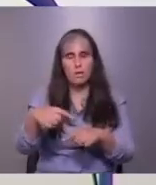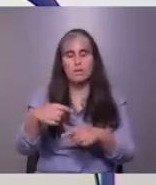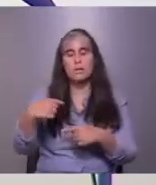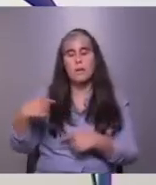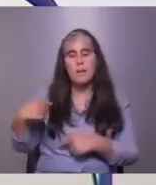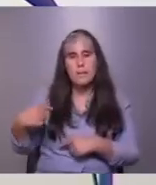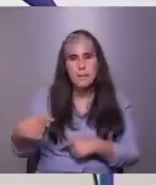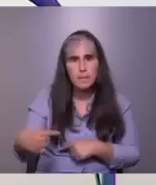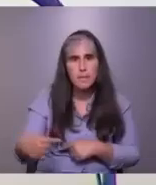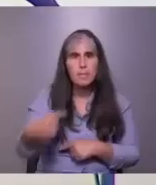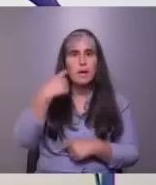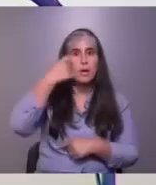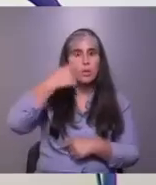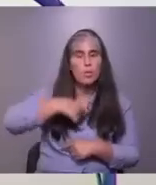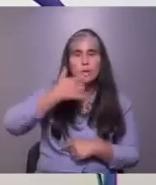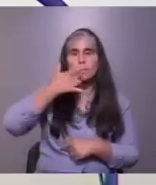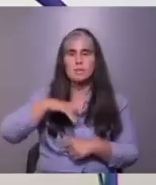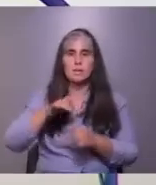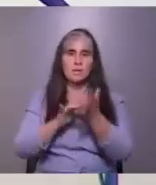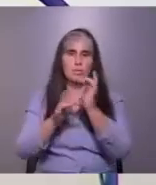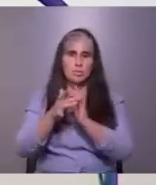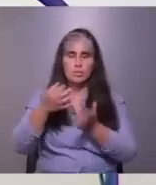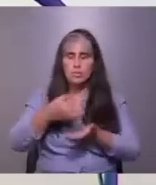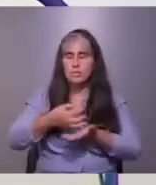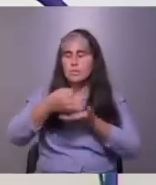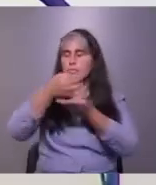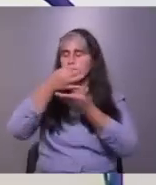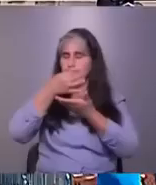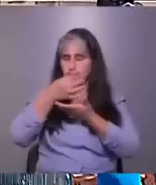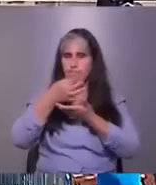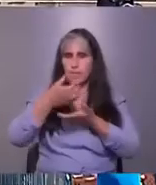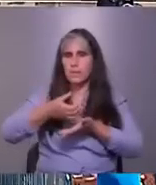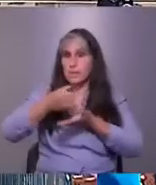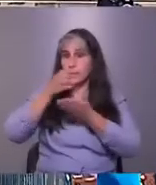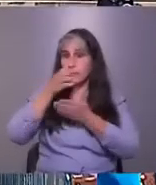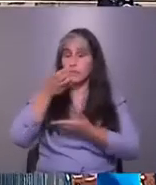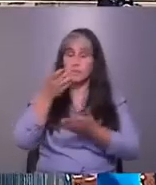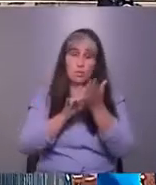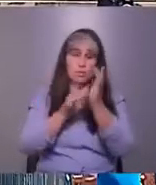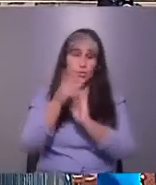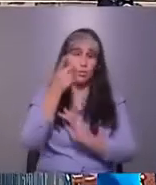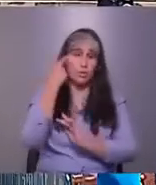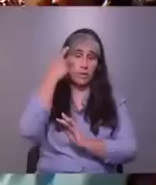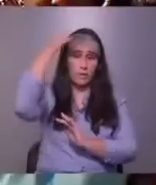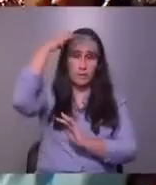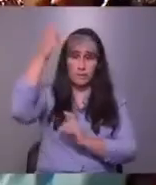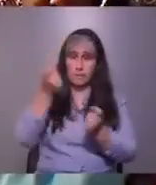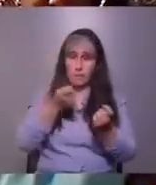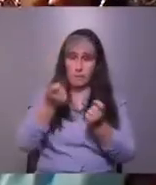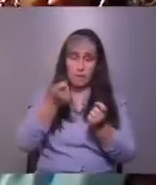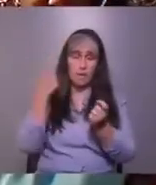cada dia do corpo e do sangue de Jesus, Ele que vive e reina pelos séculos dos séculos.